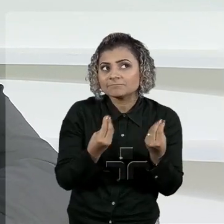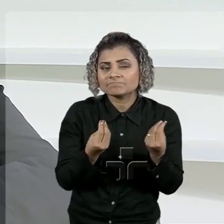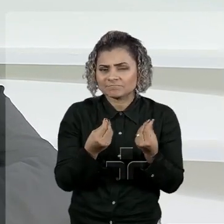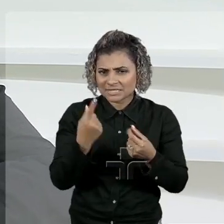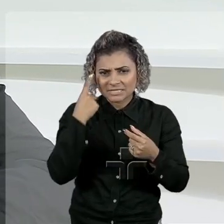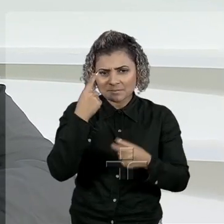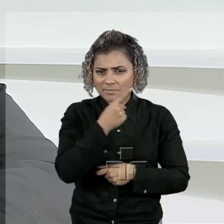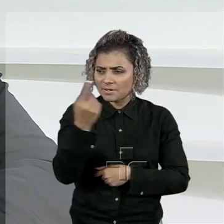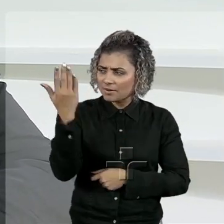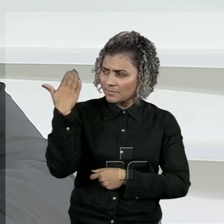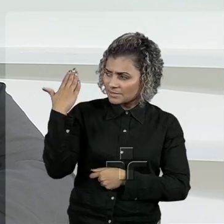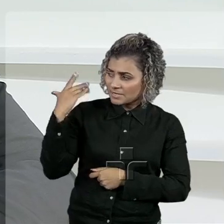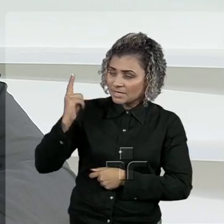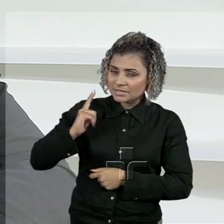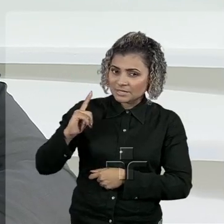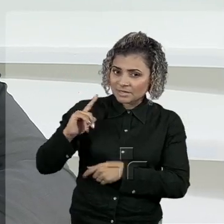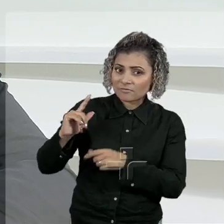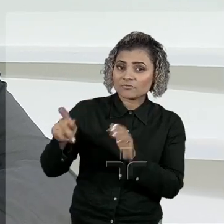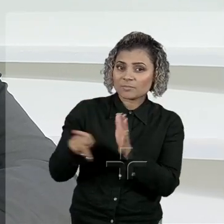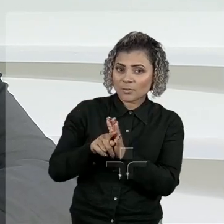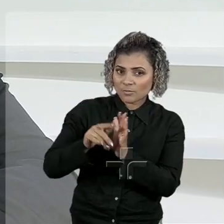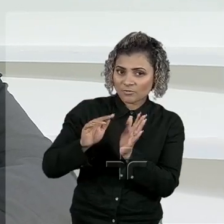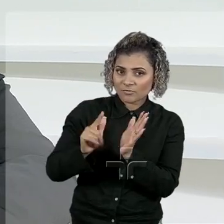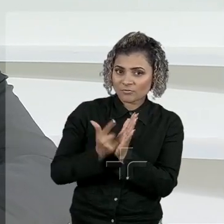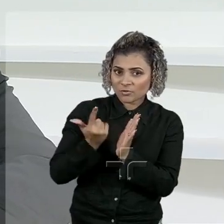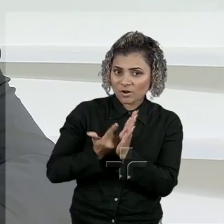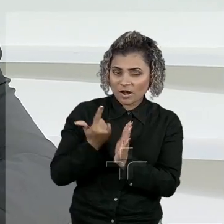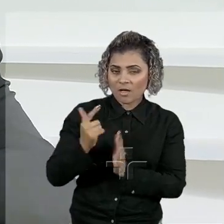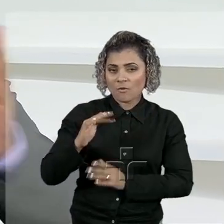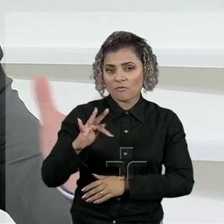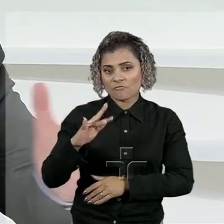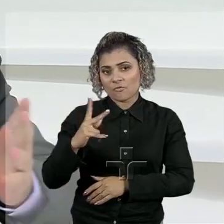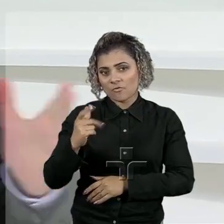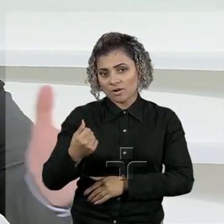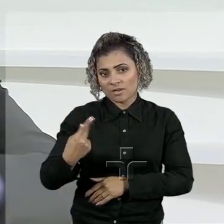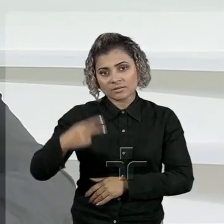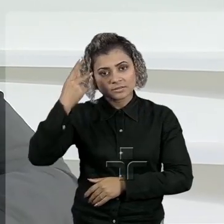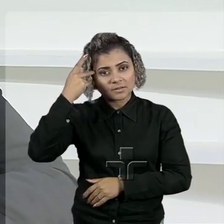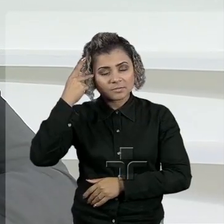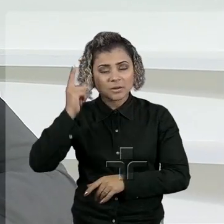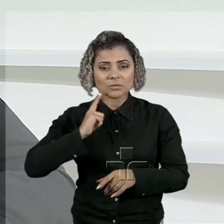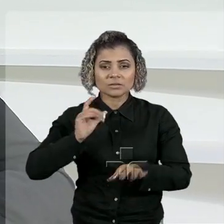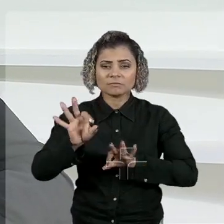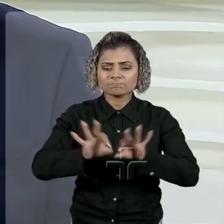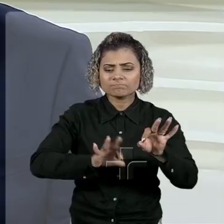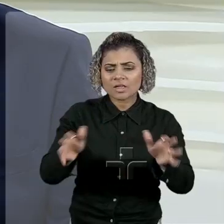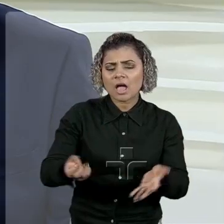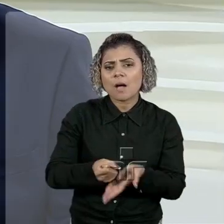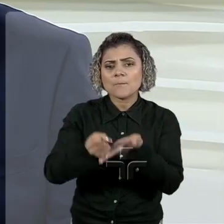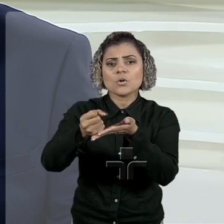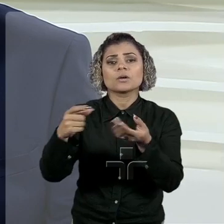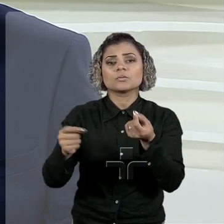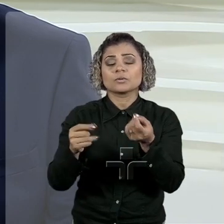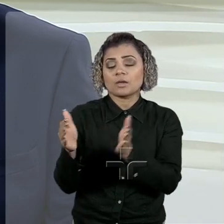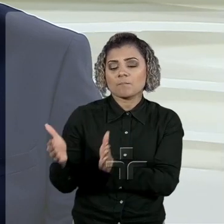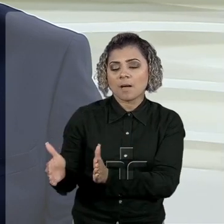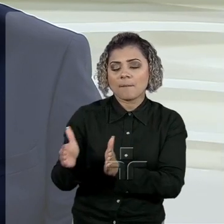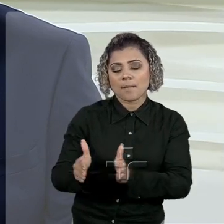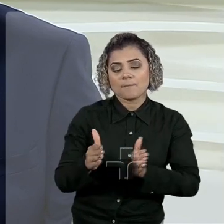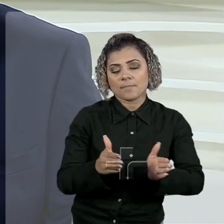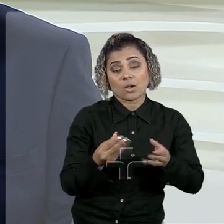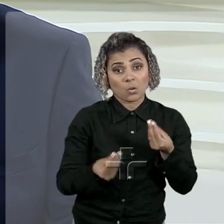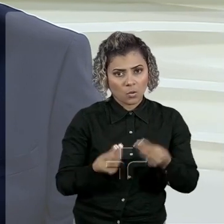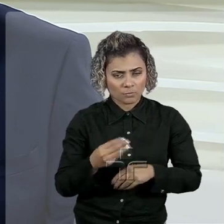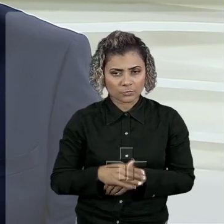semana passada, do jornal Folha de São Paulo, apoiando essas medidas todas e chamando isso de passo a passo. Só que